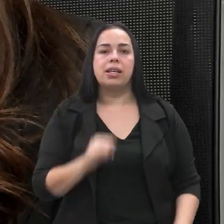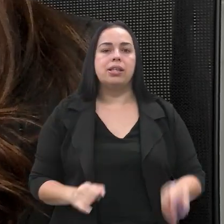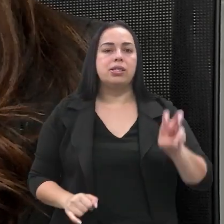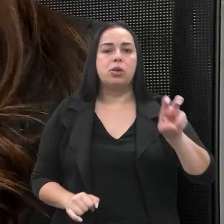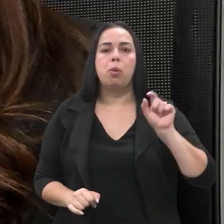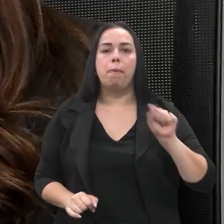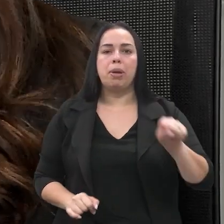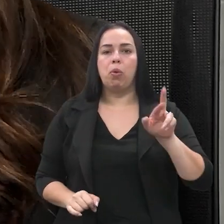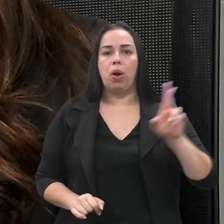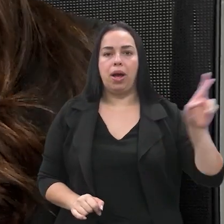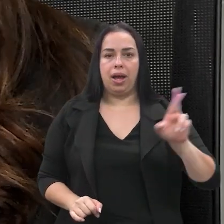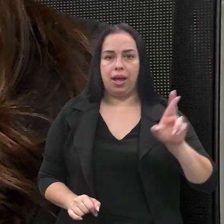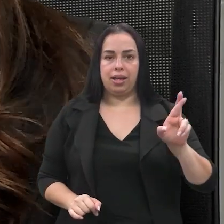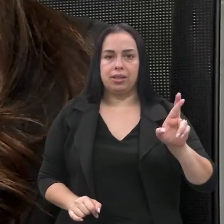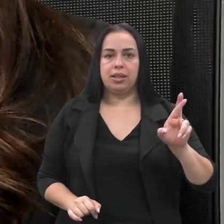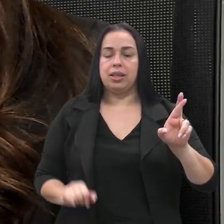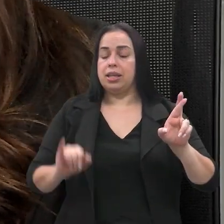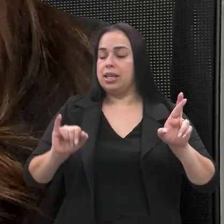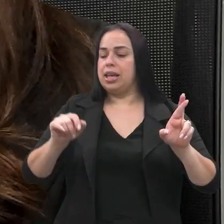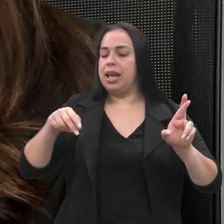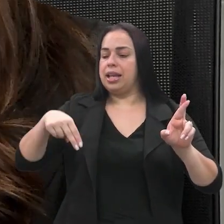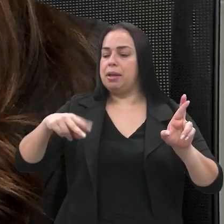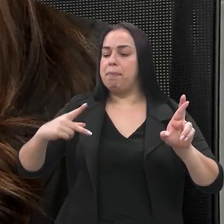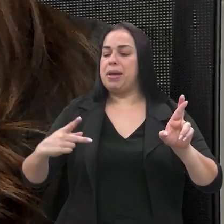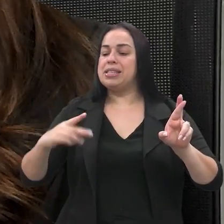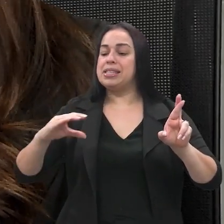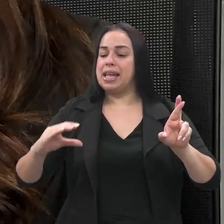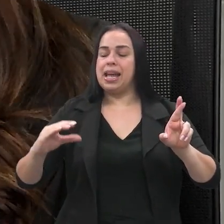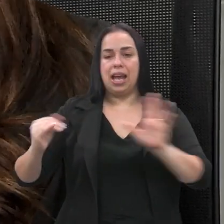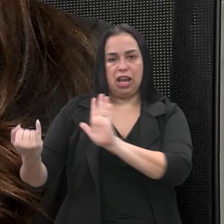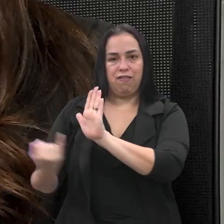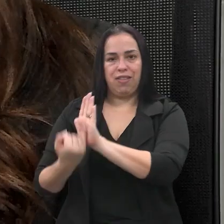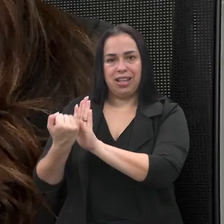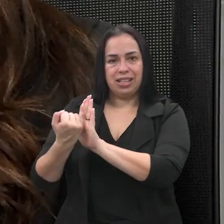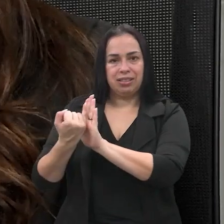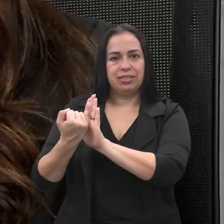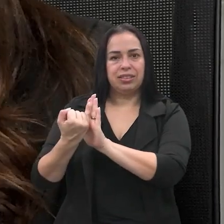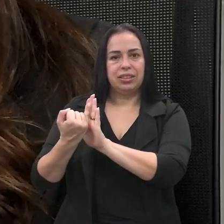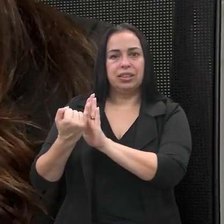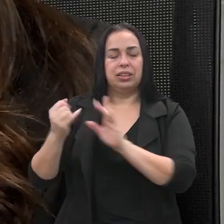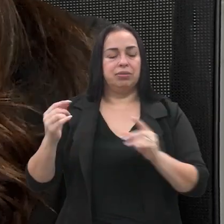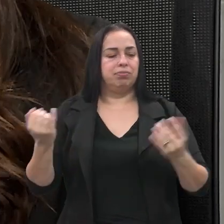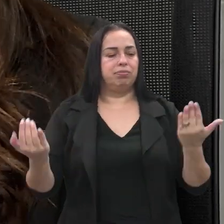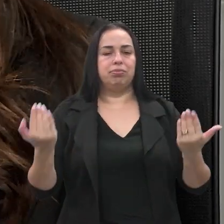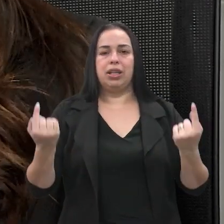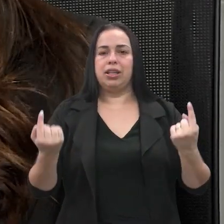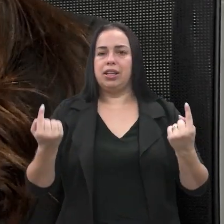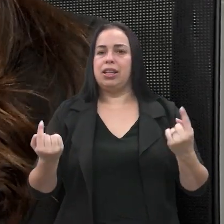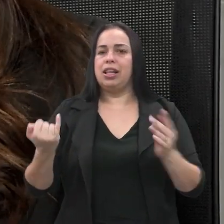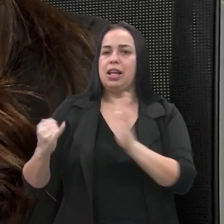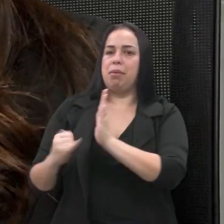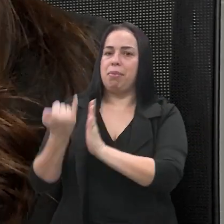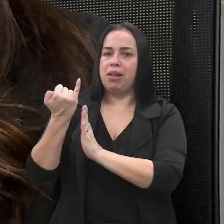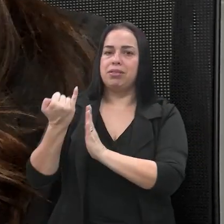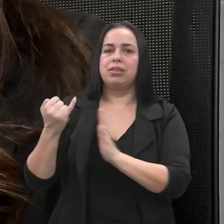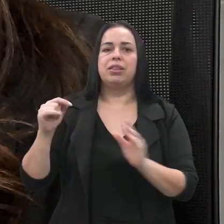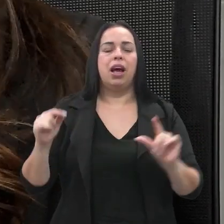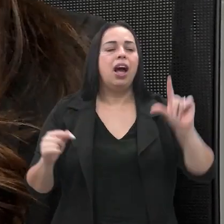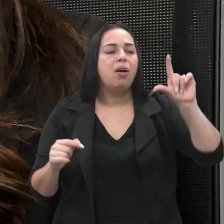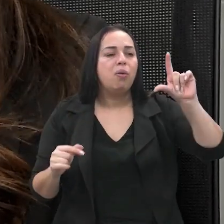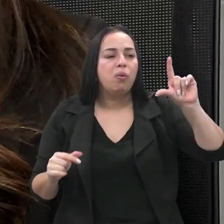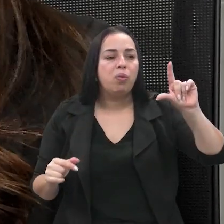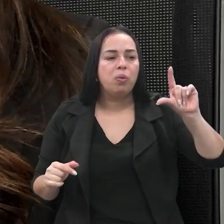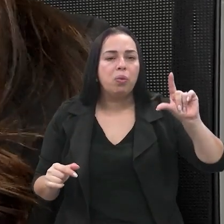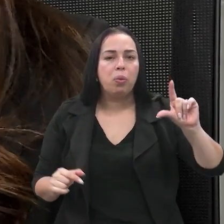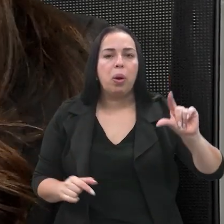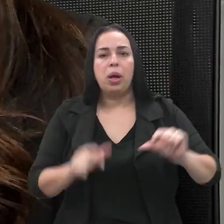com um valor de R$ 5.000 e se o INPC for sempre menor que a inflação, vai tendo uma diminuição no valor